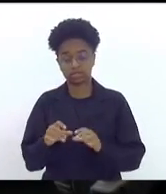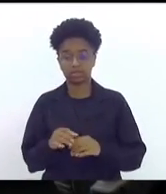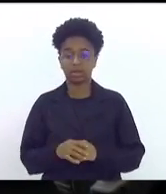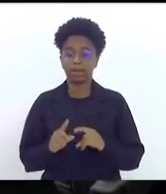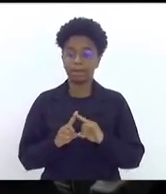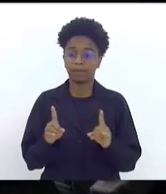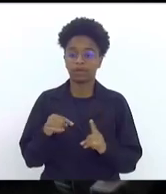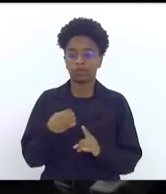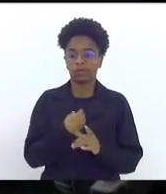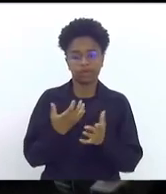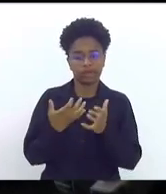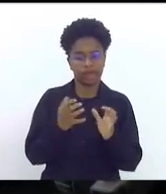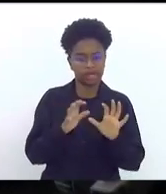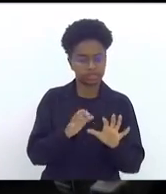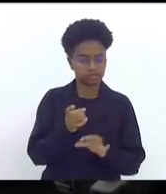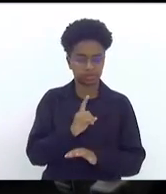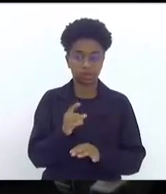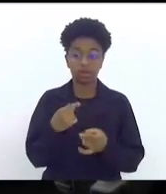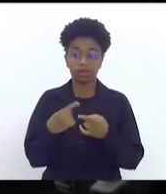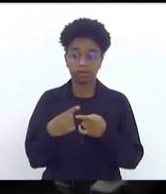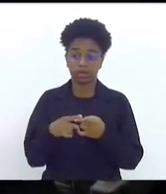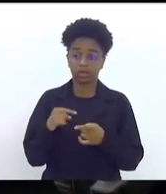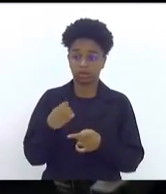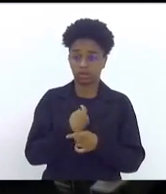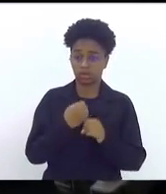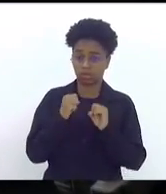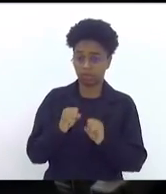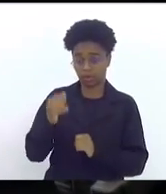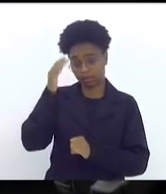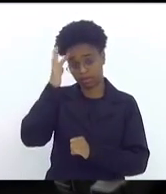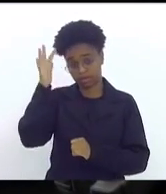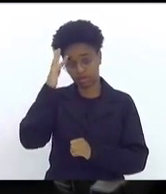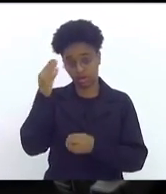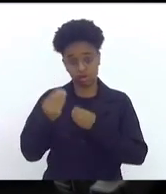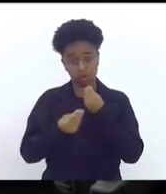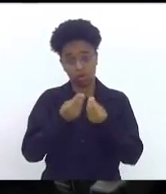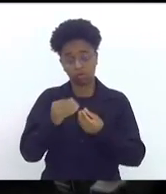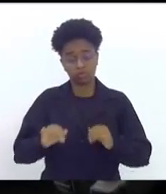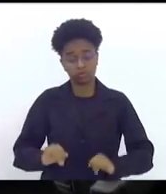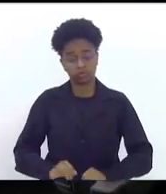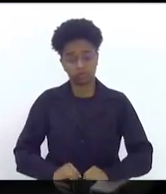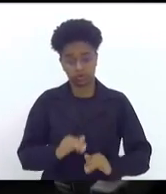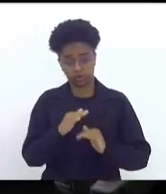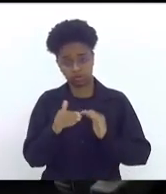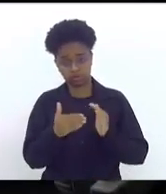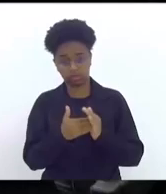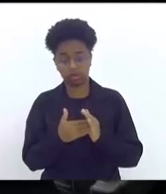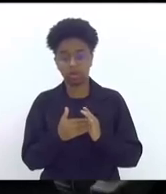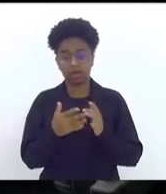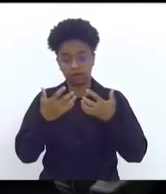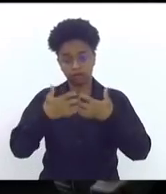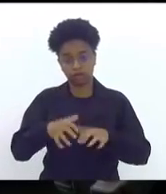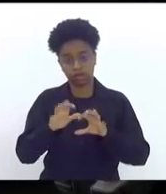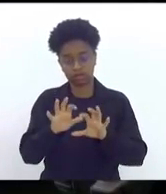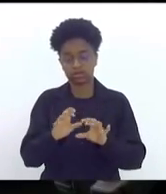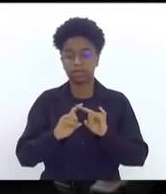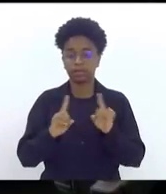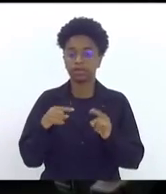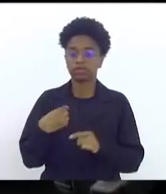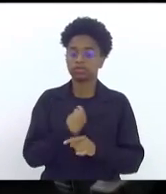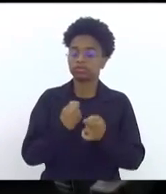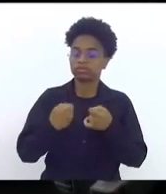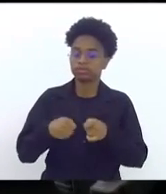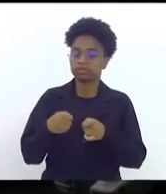queremos, ainda que refletidamente, porque a gente pode imaginar o sofrimento que é lembrar de tudo, que ela funcione. Precisamos lidar com essa